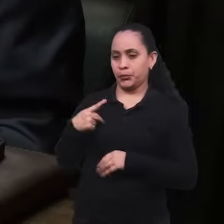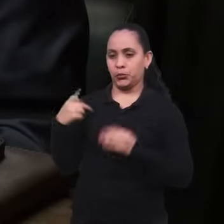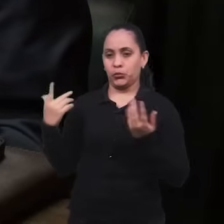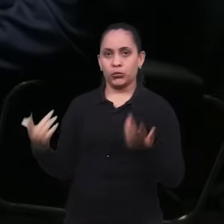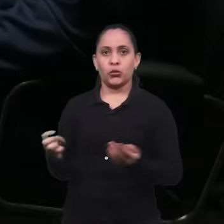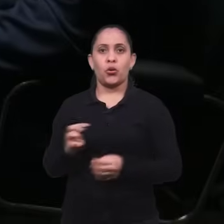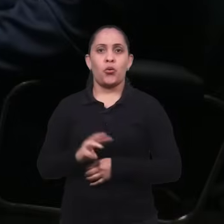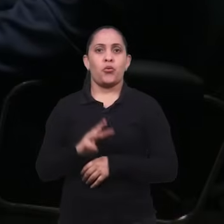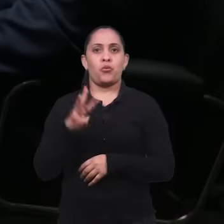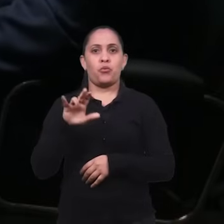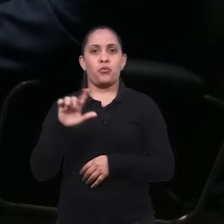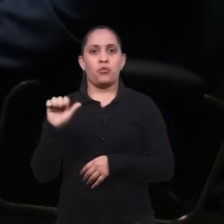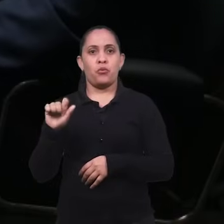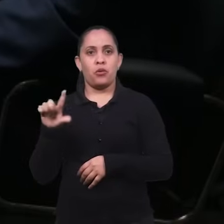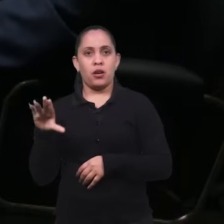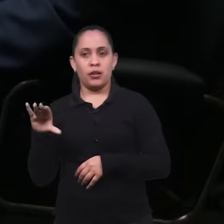pastor